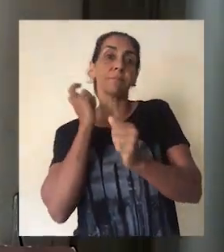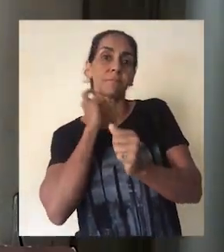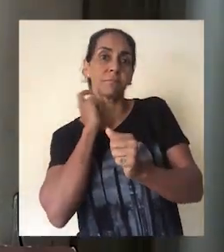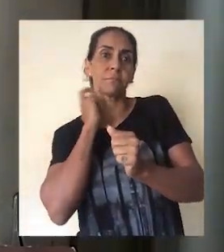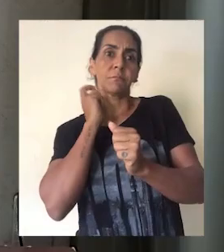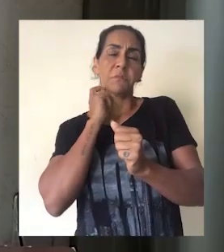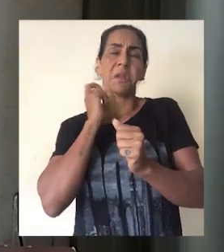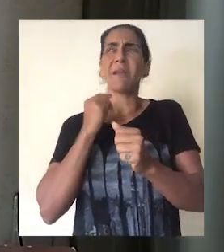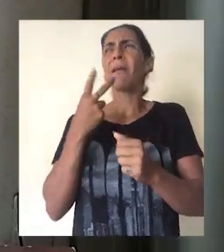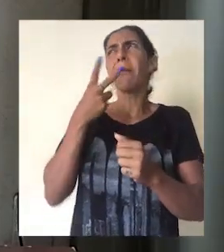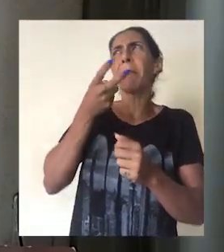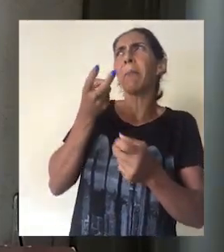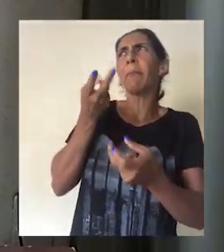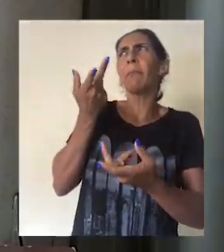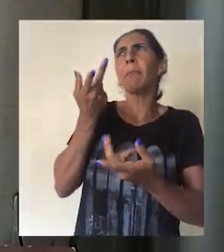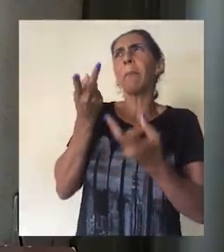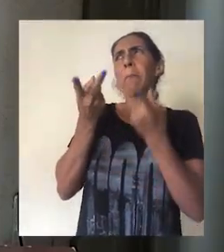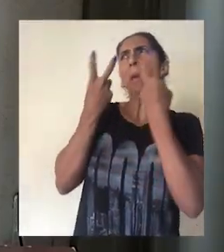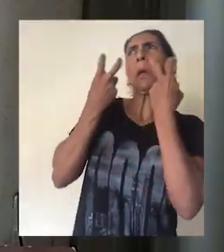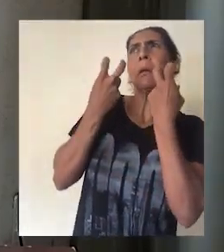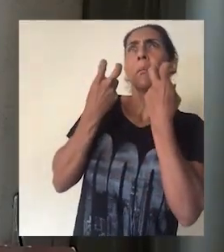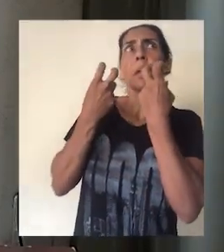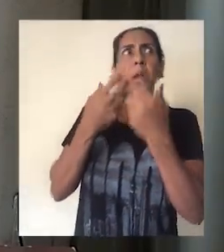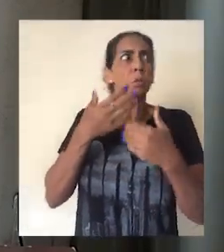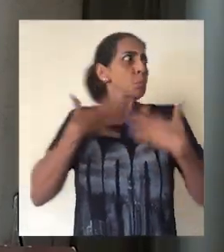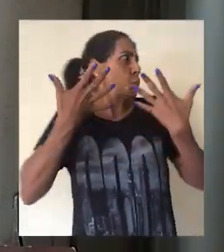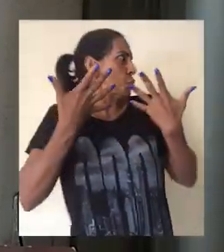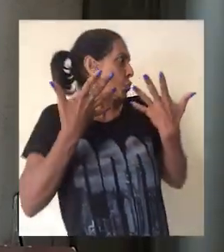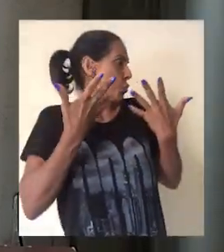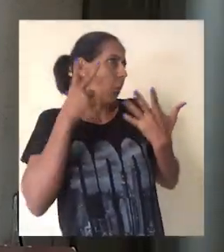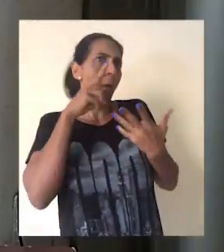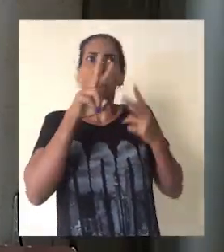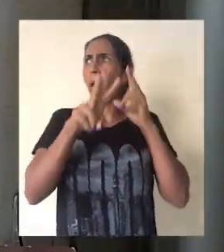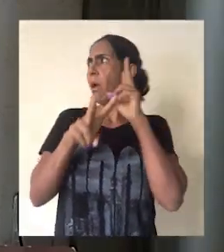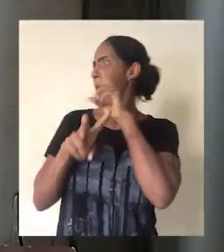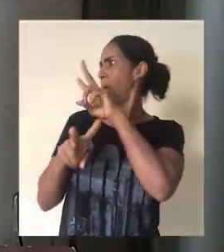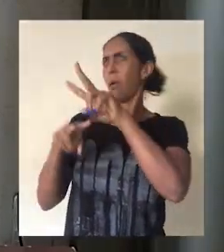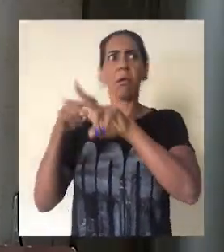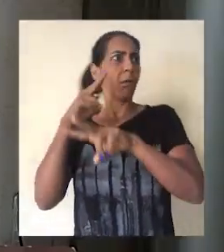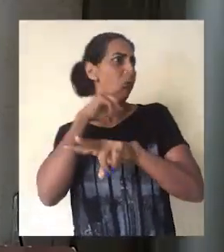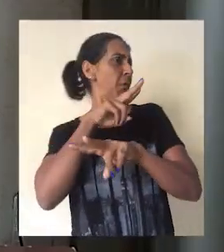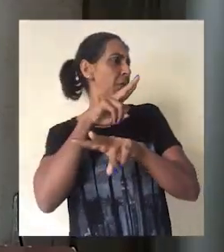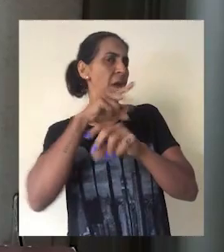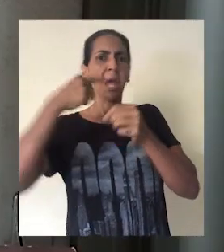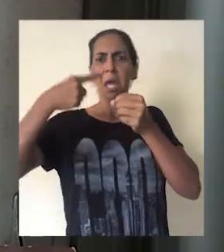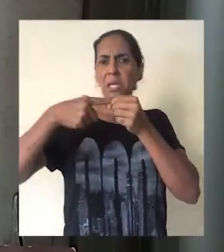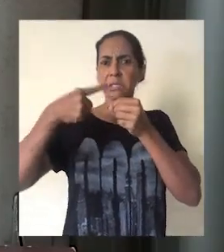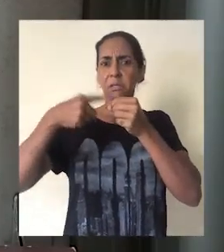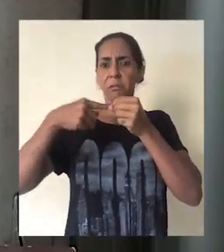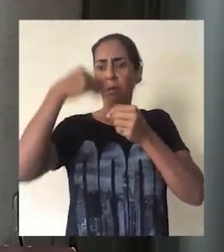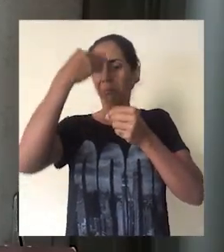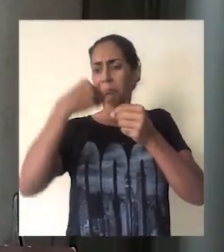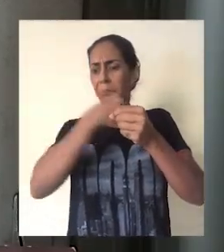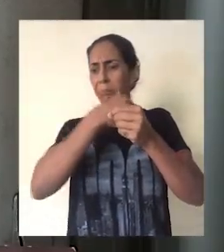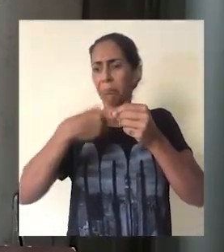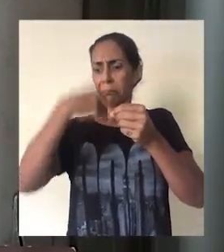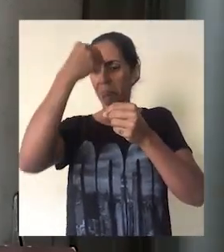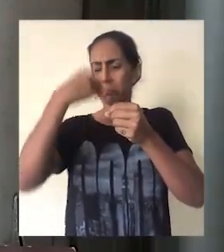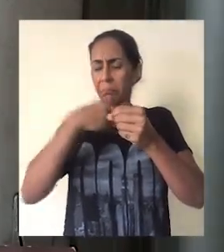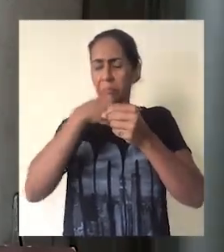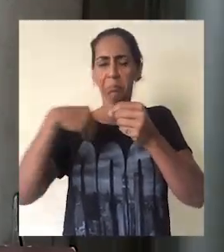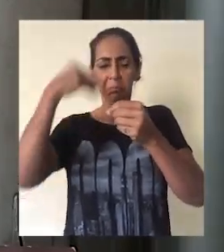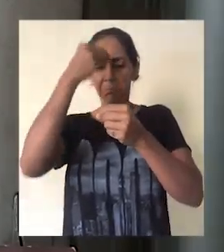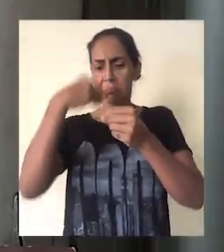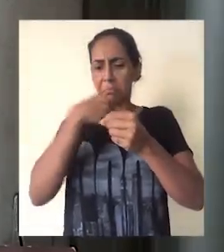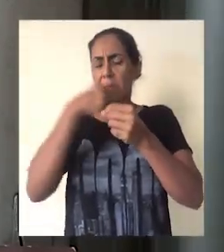em situações onde ele fica bastante assustado, onde vê coisas inusitadas, as pessoas da cidade se benzendo quando passam por ele